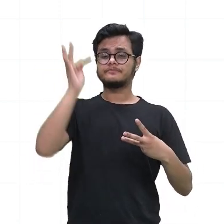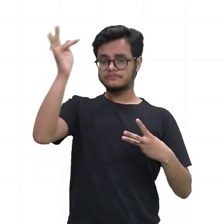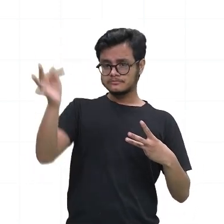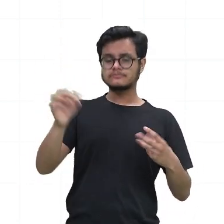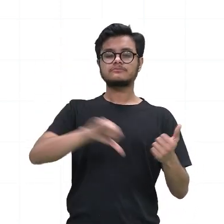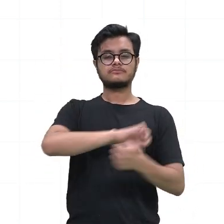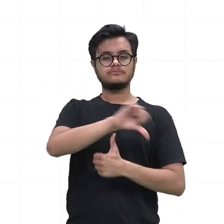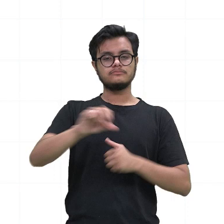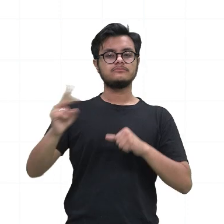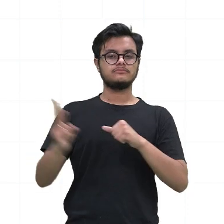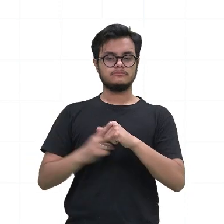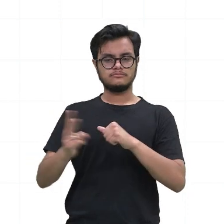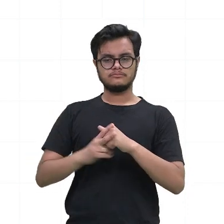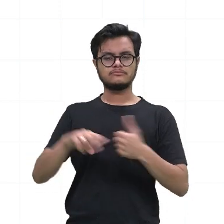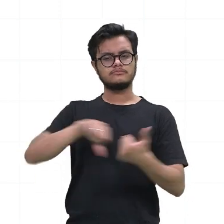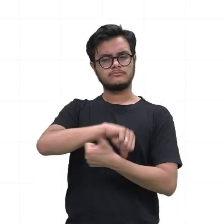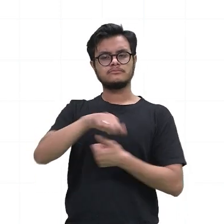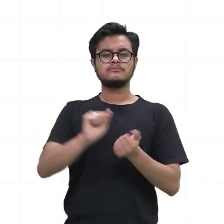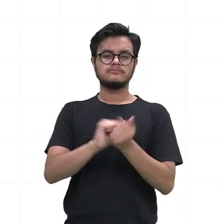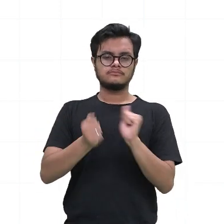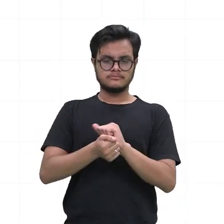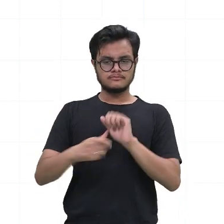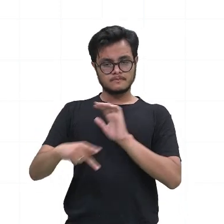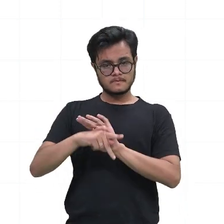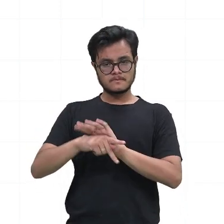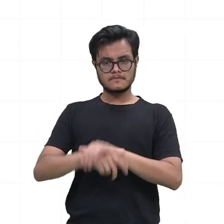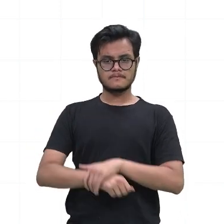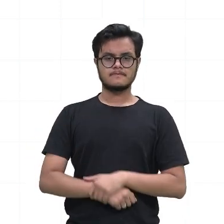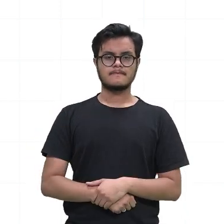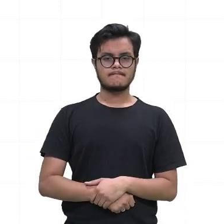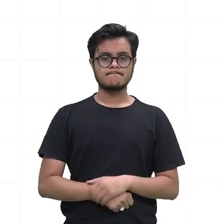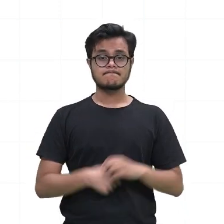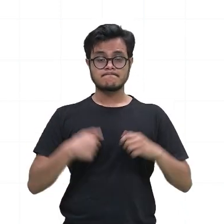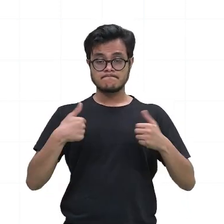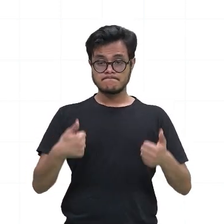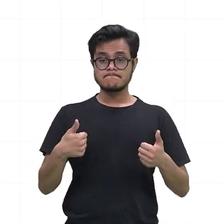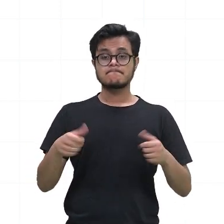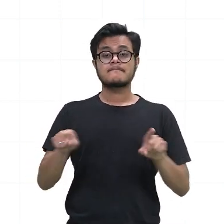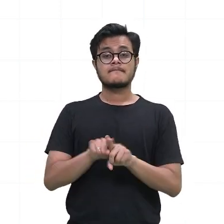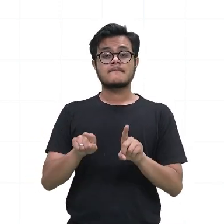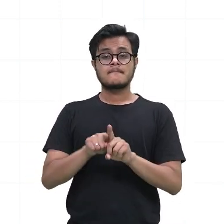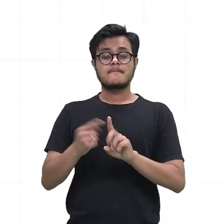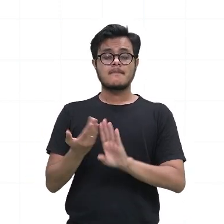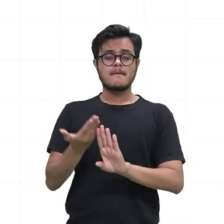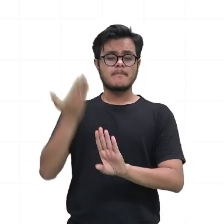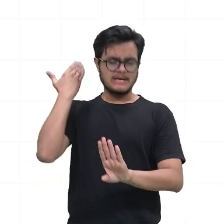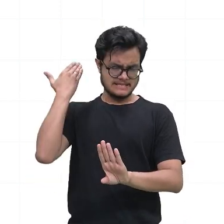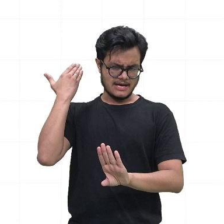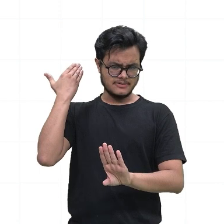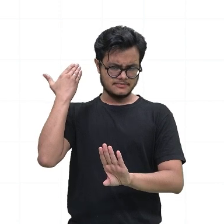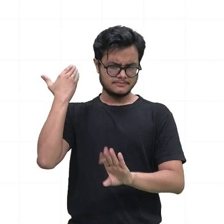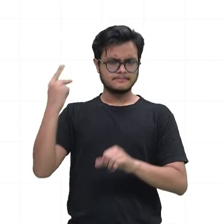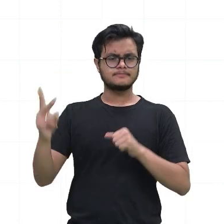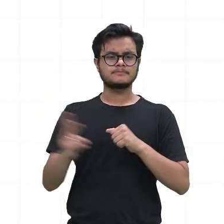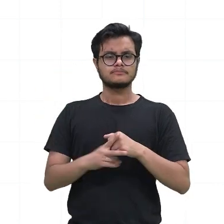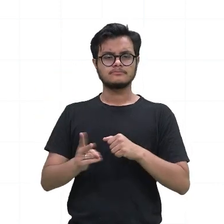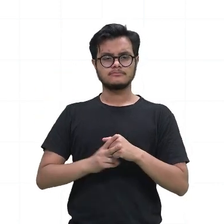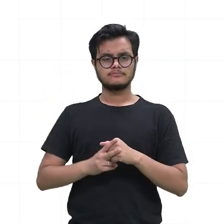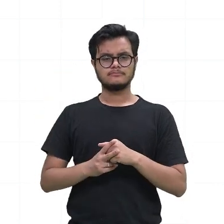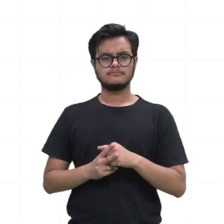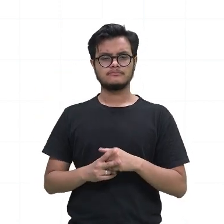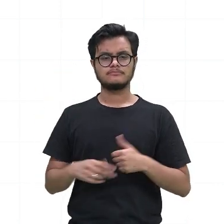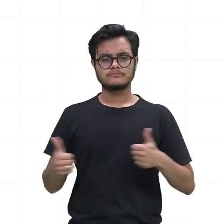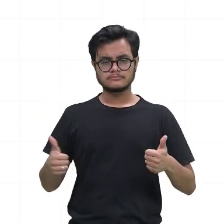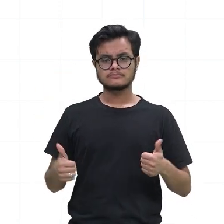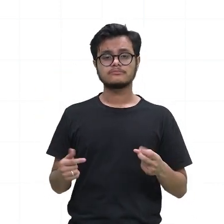mudanças verbais, ok? Muito bem. Então temos aí o passado, que é o tempo anterior ao momento